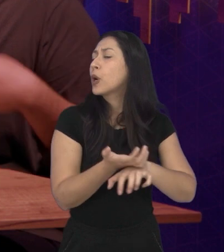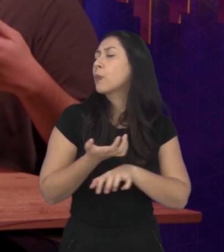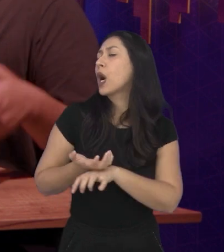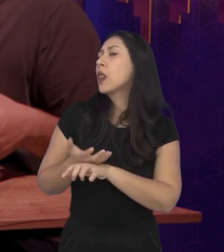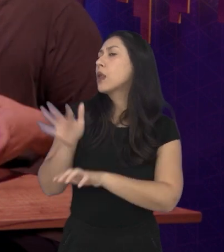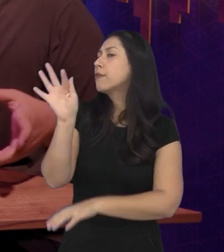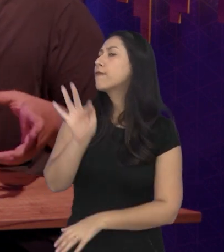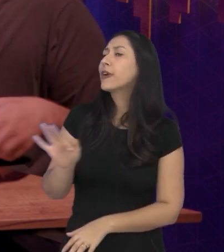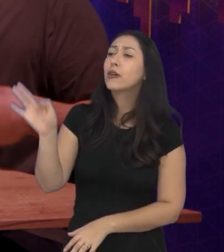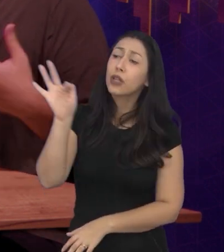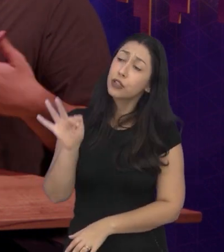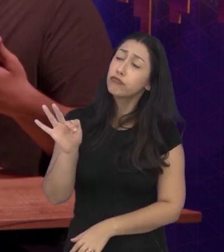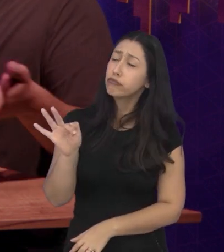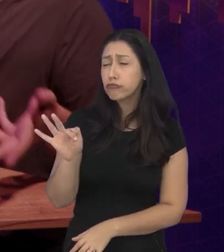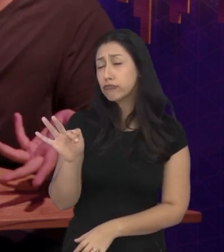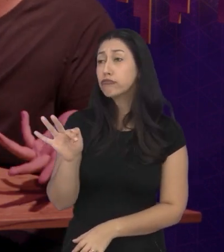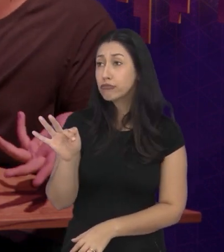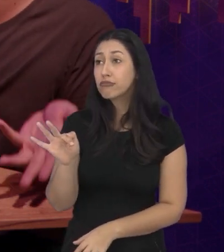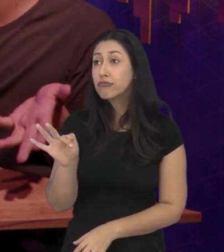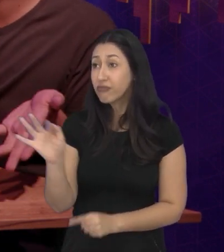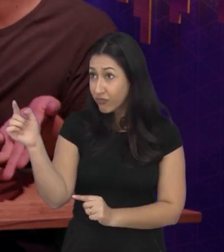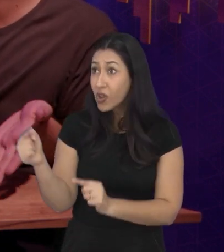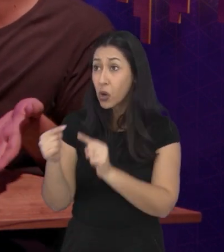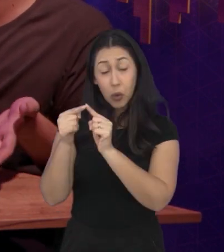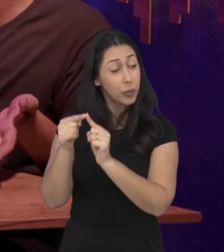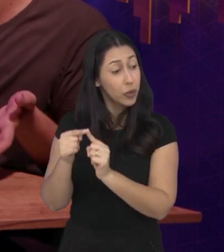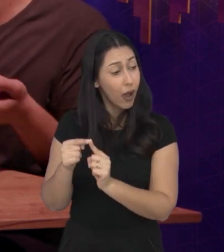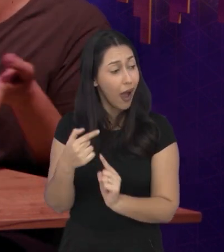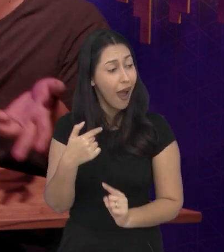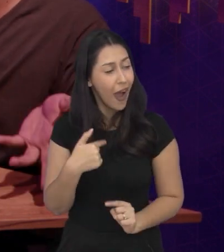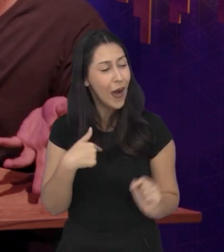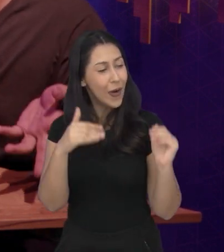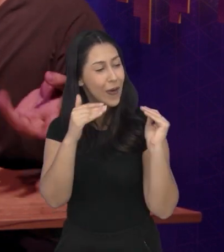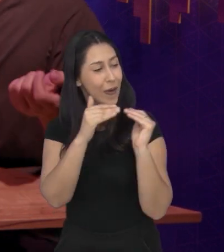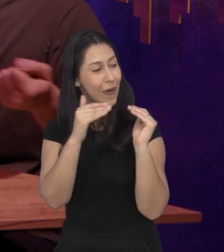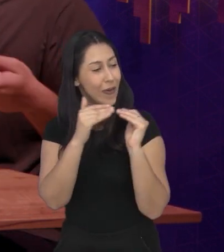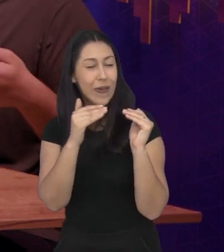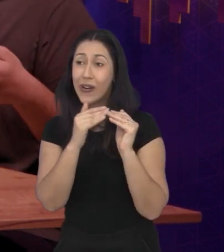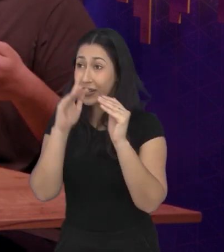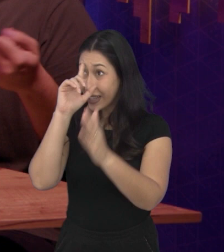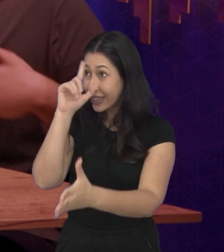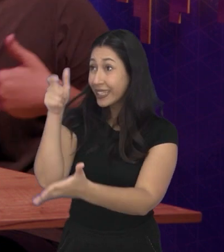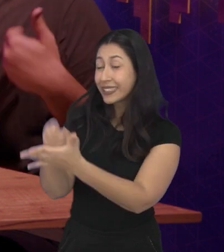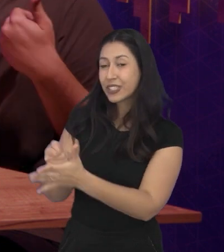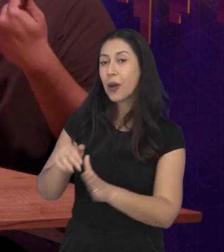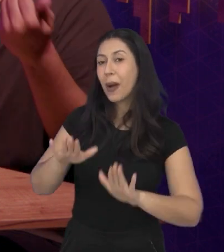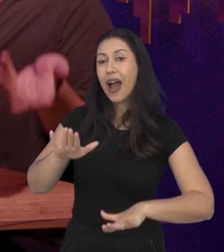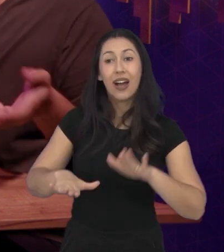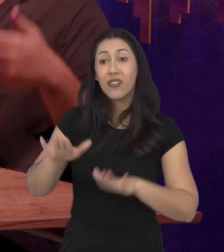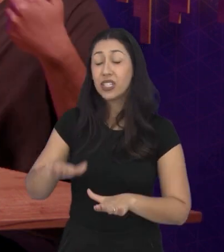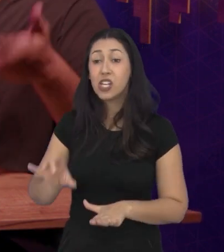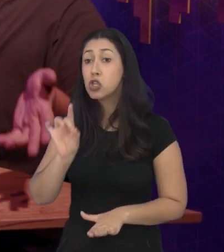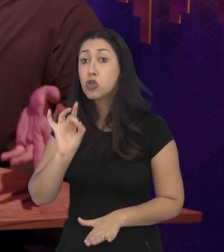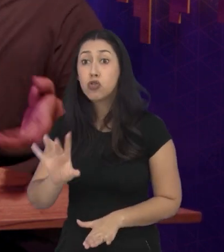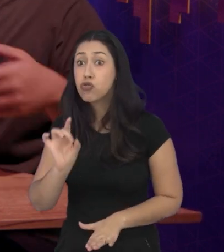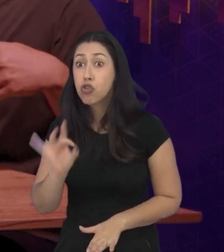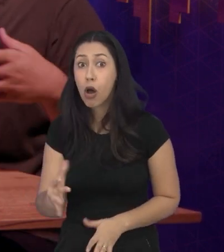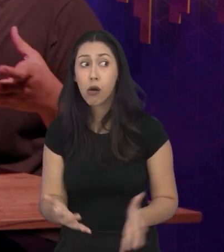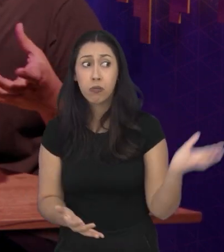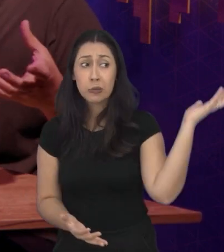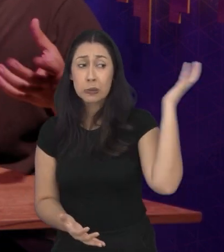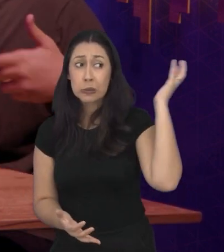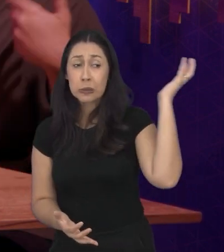naquela graduação, naquela escolha dela. Realmente acaba indo pelo que a família, né, sugeriu. E tem aquelas que infelizmente acabam